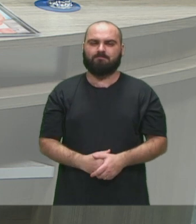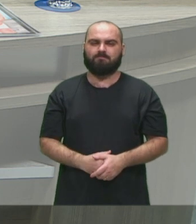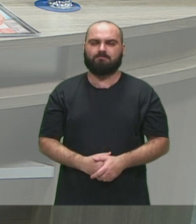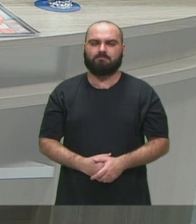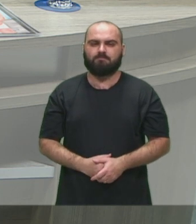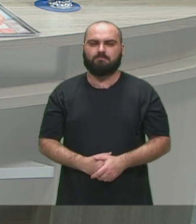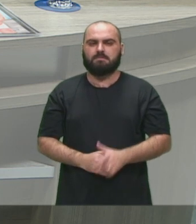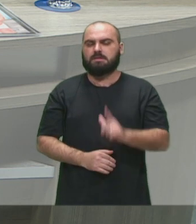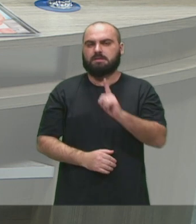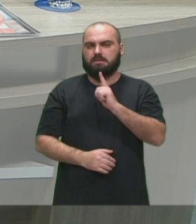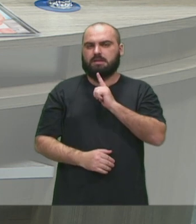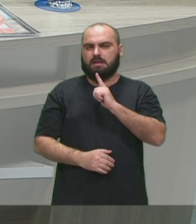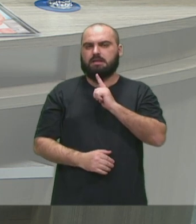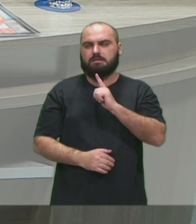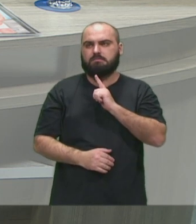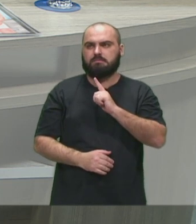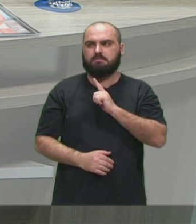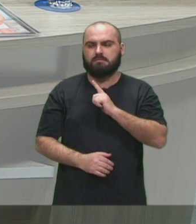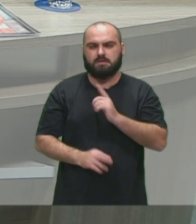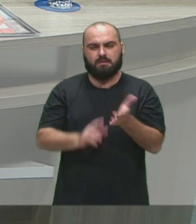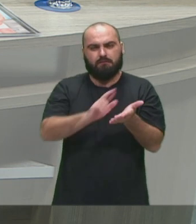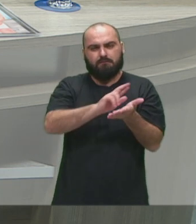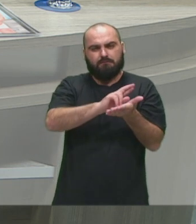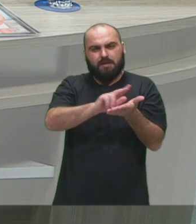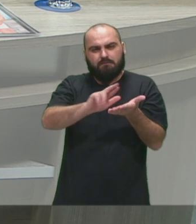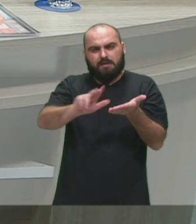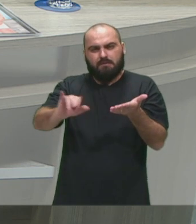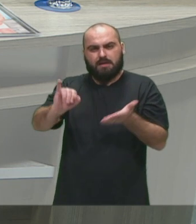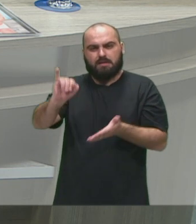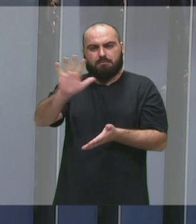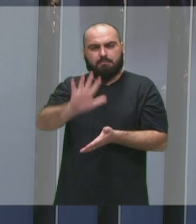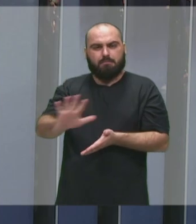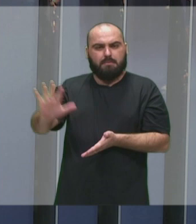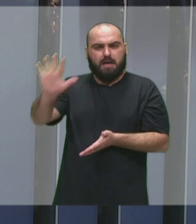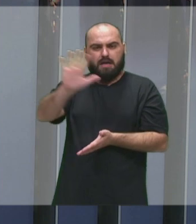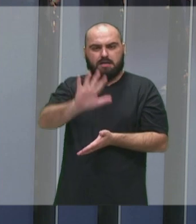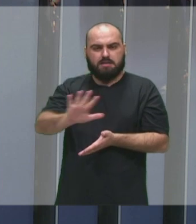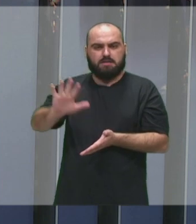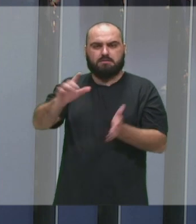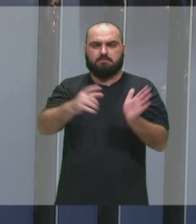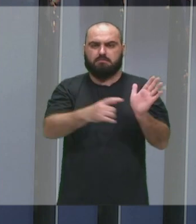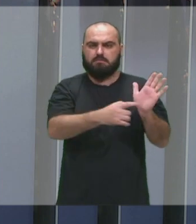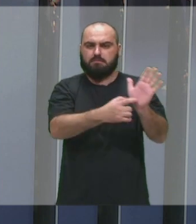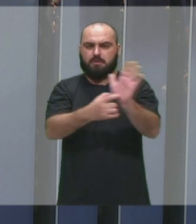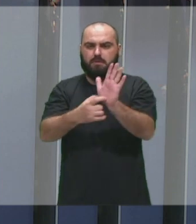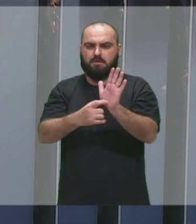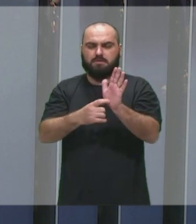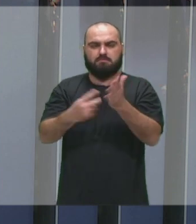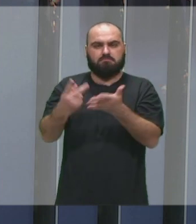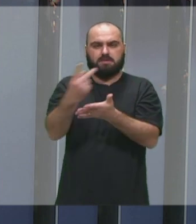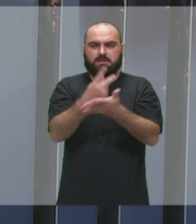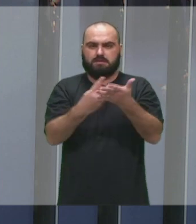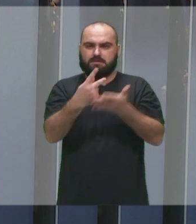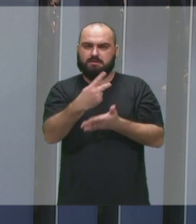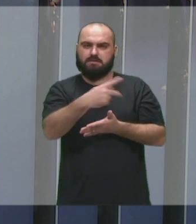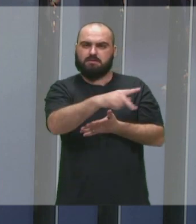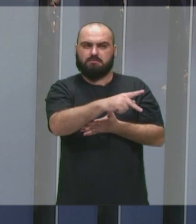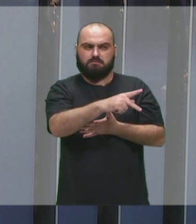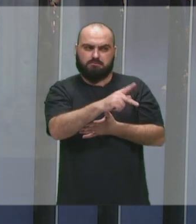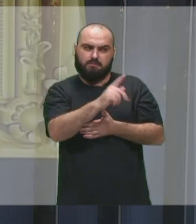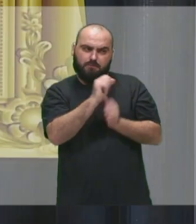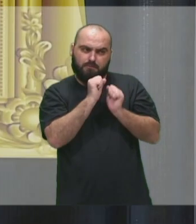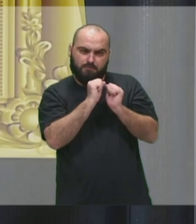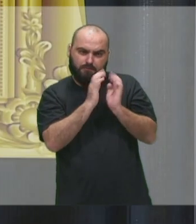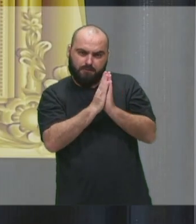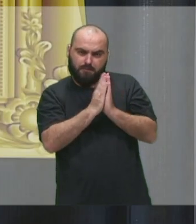tem, inclusive, várias imagens das obras da exposição. Eu gostaria que o pessoal pudesse colocar para a